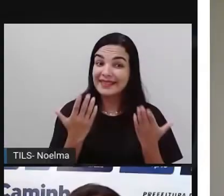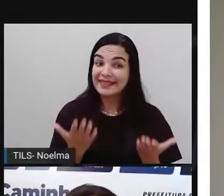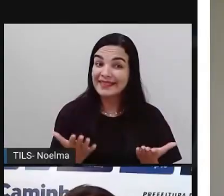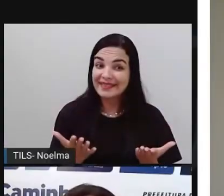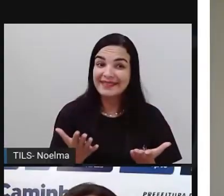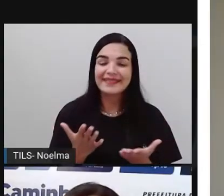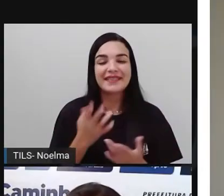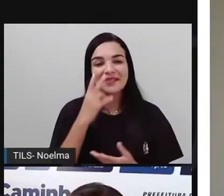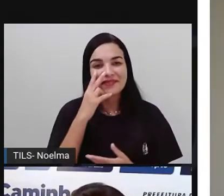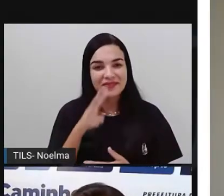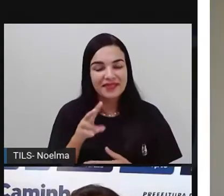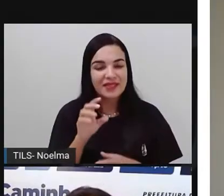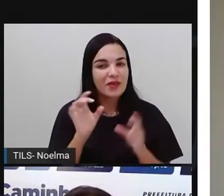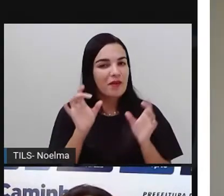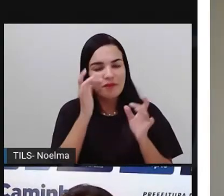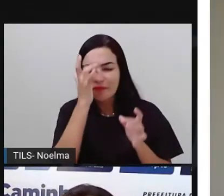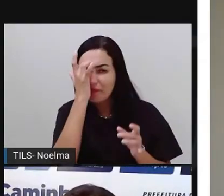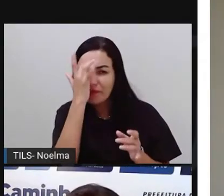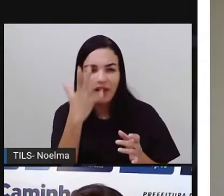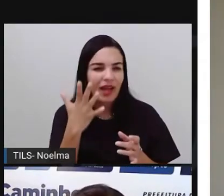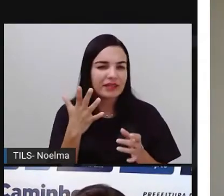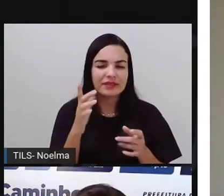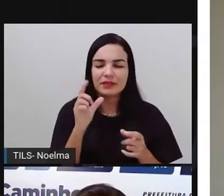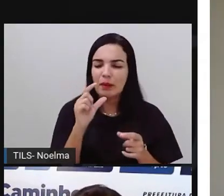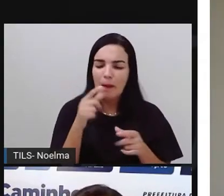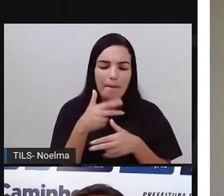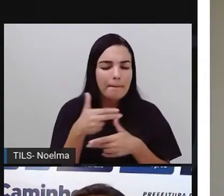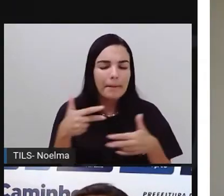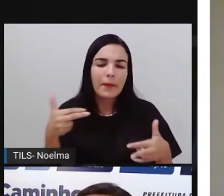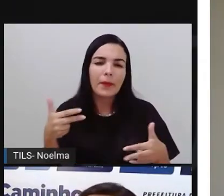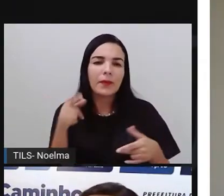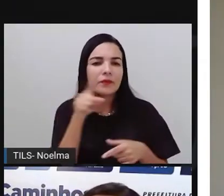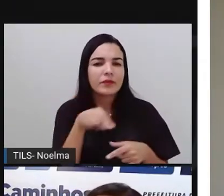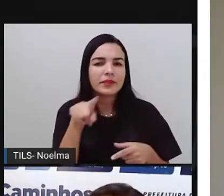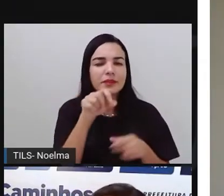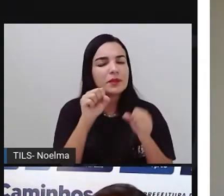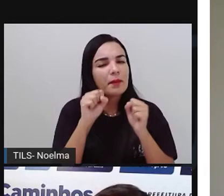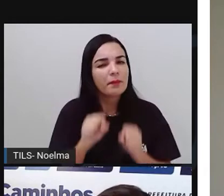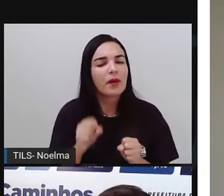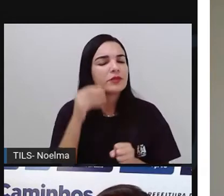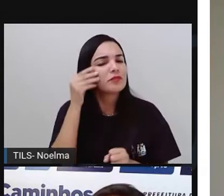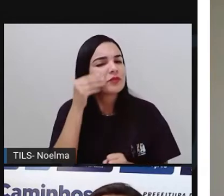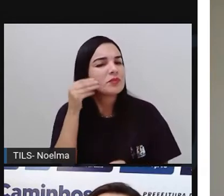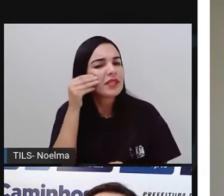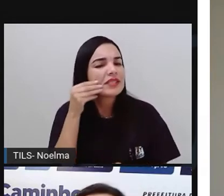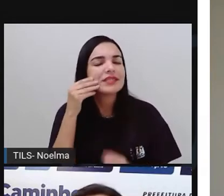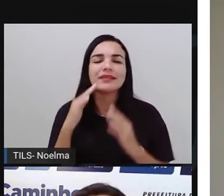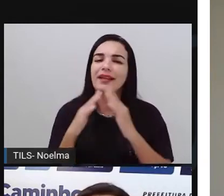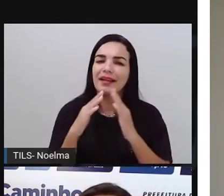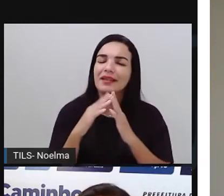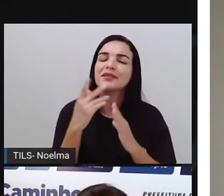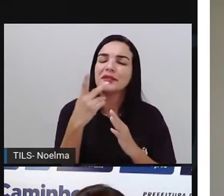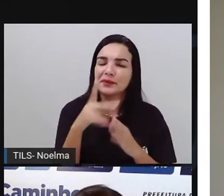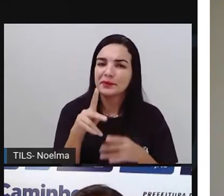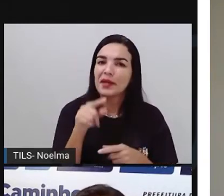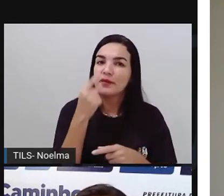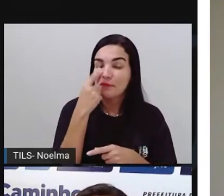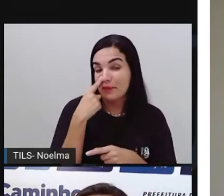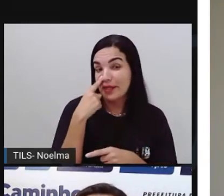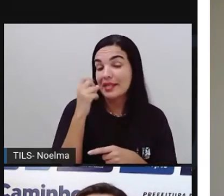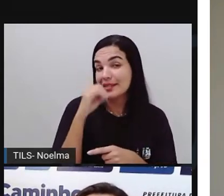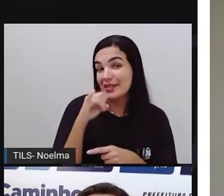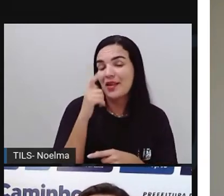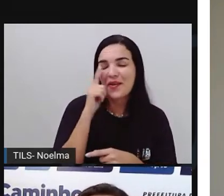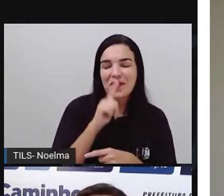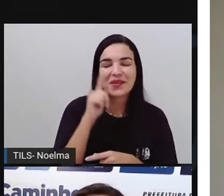É uma ação prática com alguns poucos materiais e você pode aí experimentar em casa, né? E tentar aí